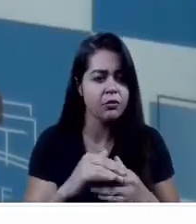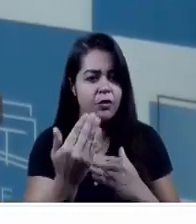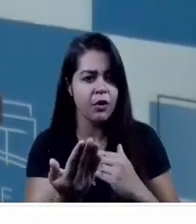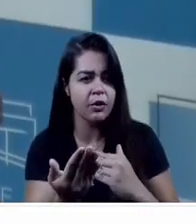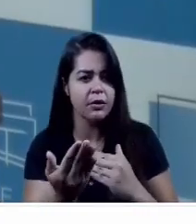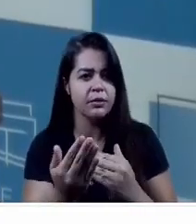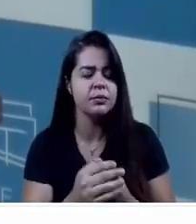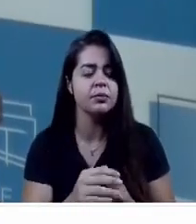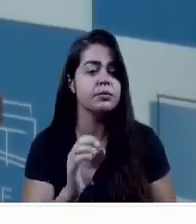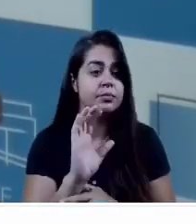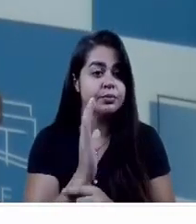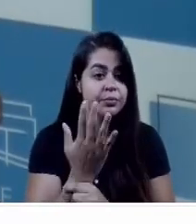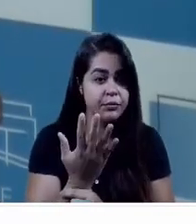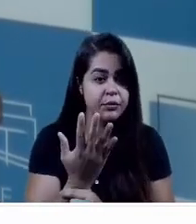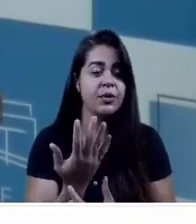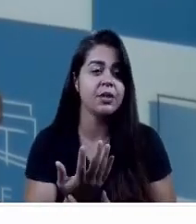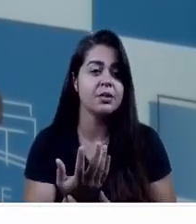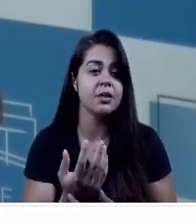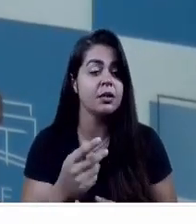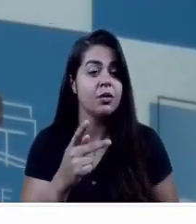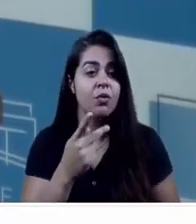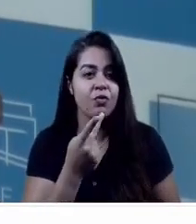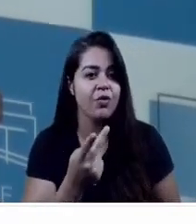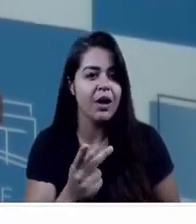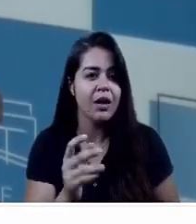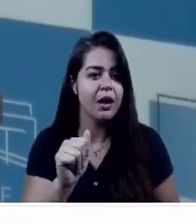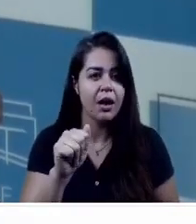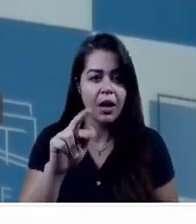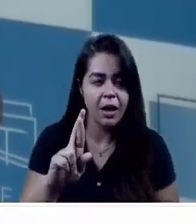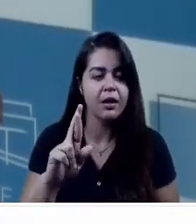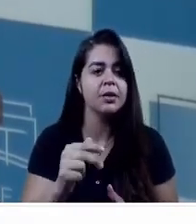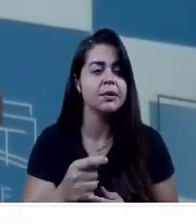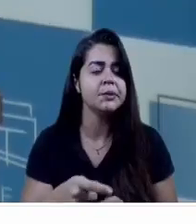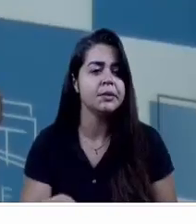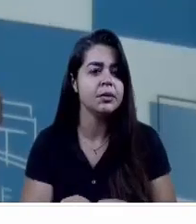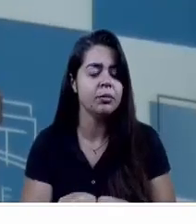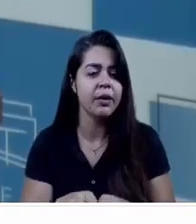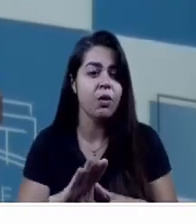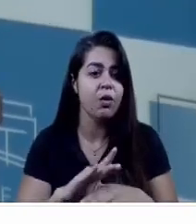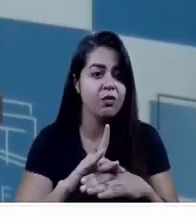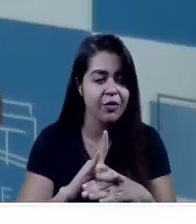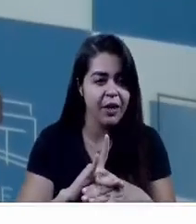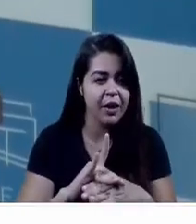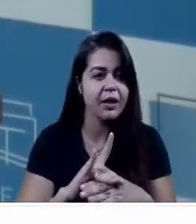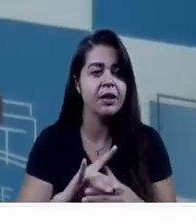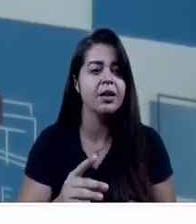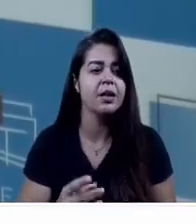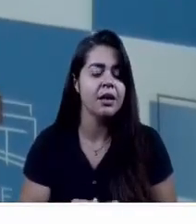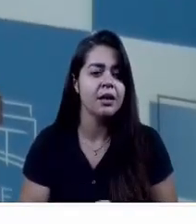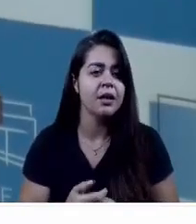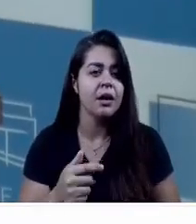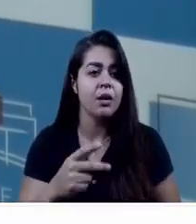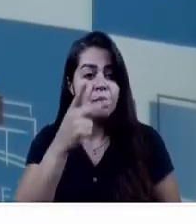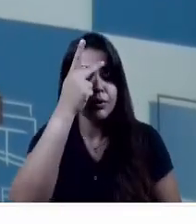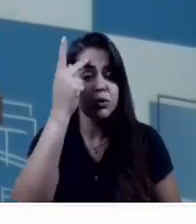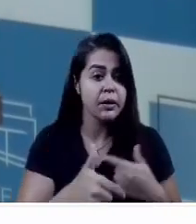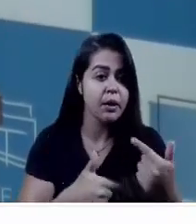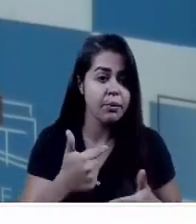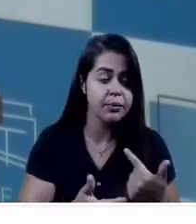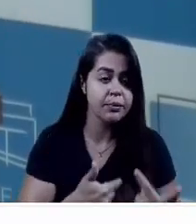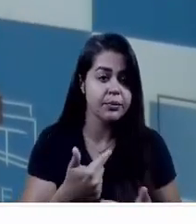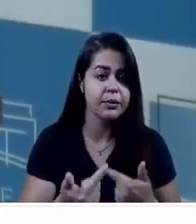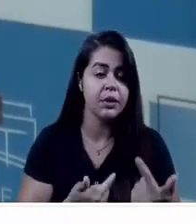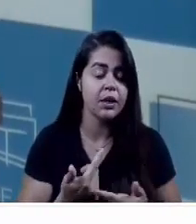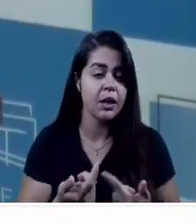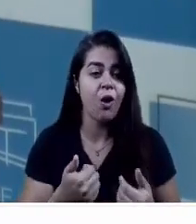de ar-condicionado, não fala de Wi-Fi que não funciona, e aí quer que o povo trabalhador utilize ônibus, às vezes não consegue